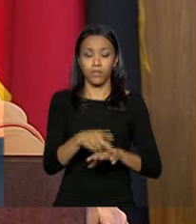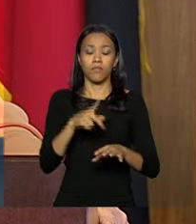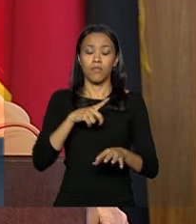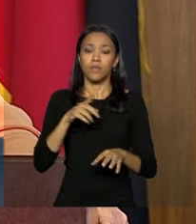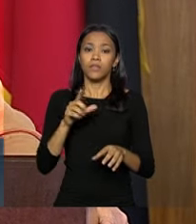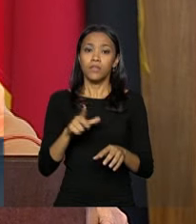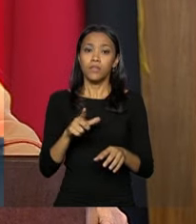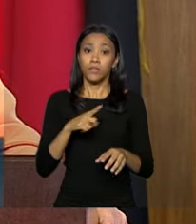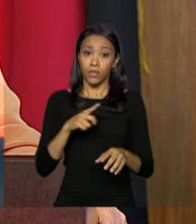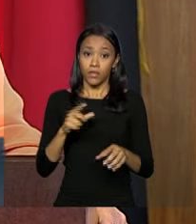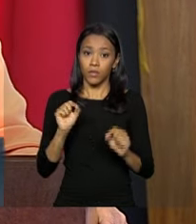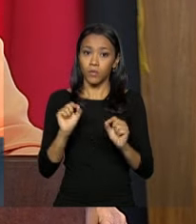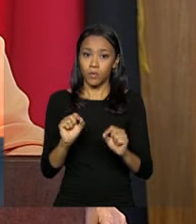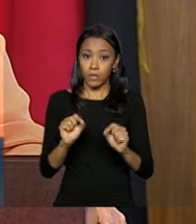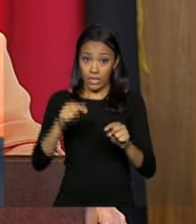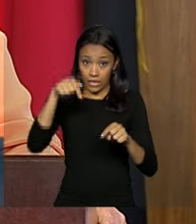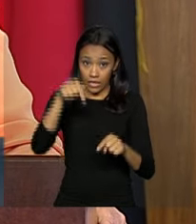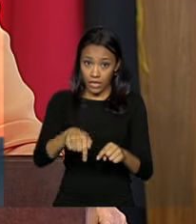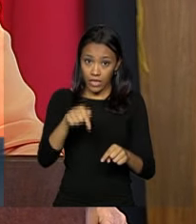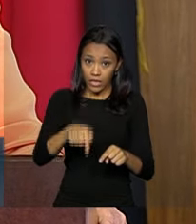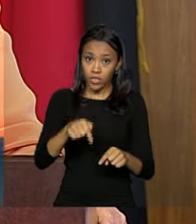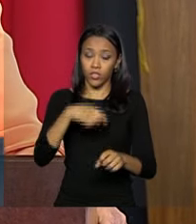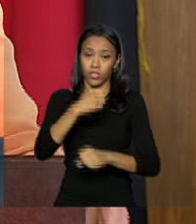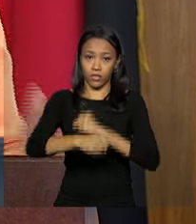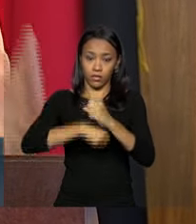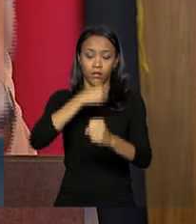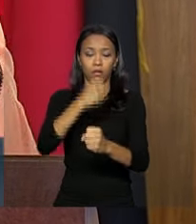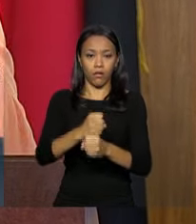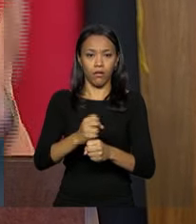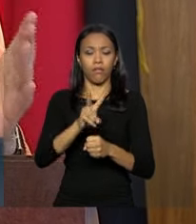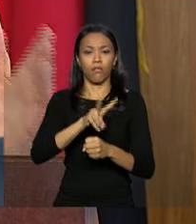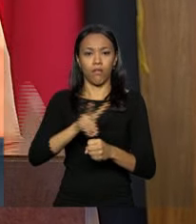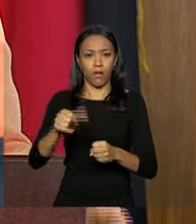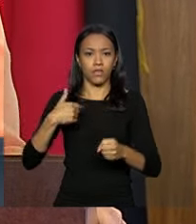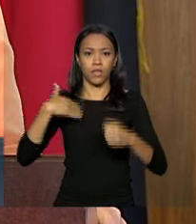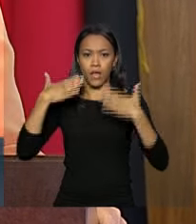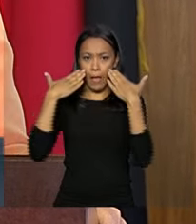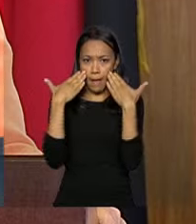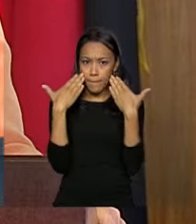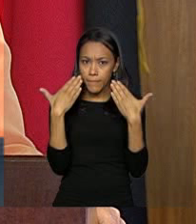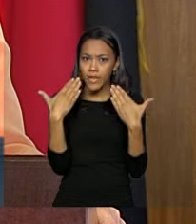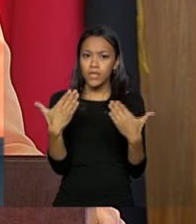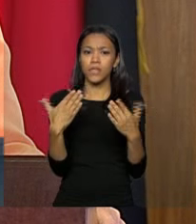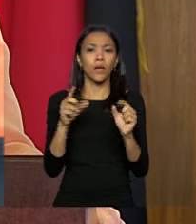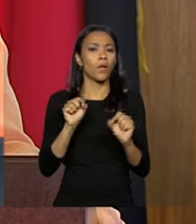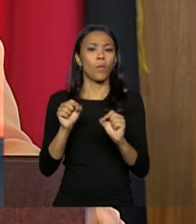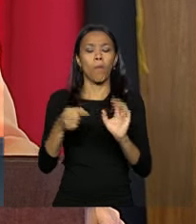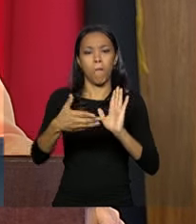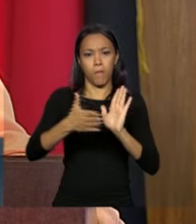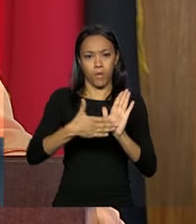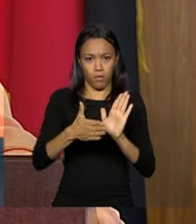ao último trimestre deste ano vão ser apresentadas propostas.